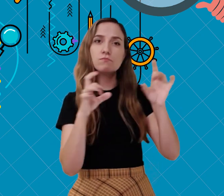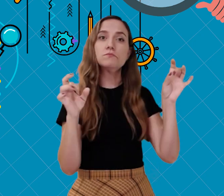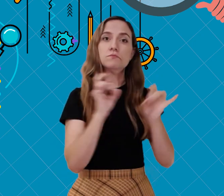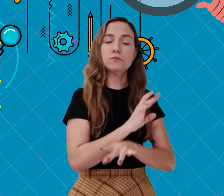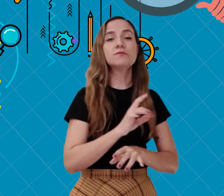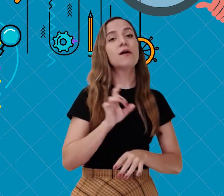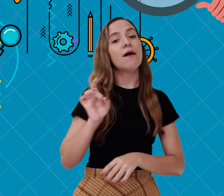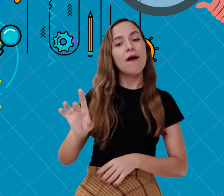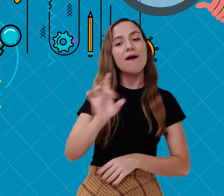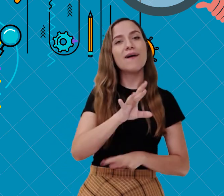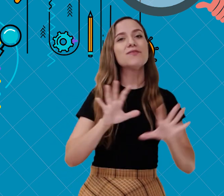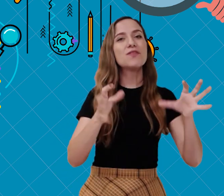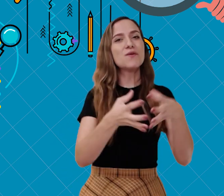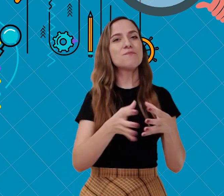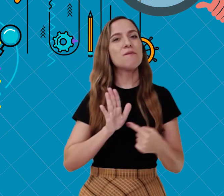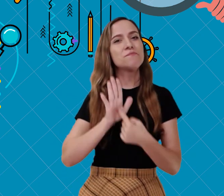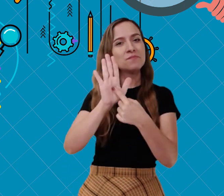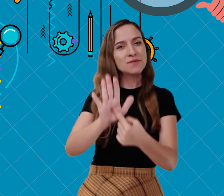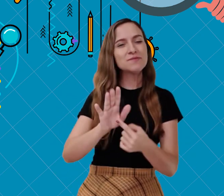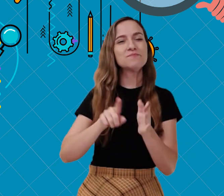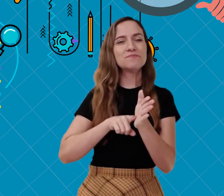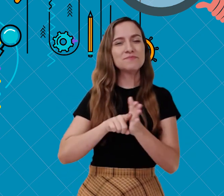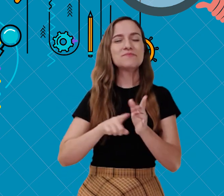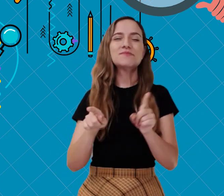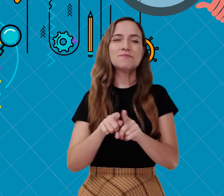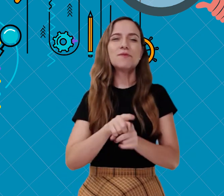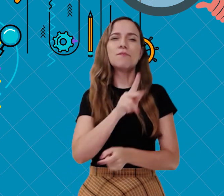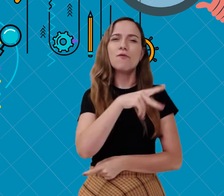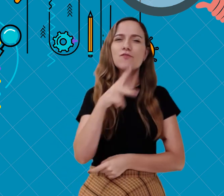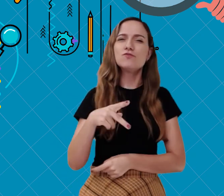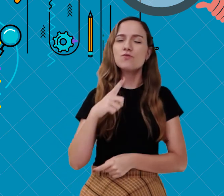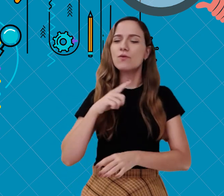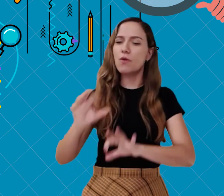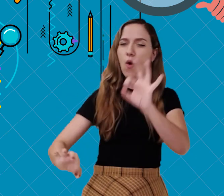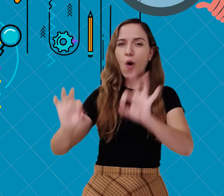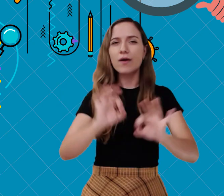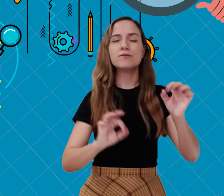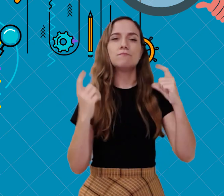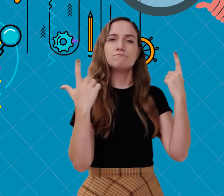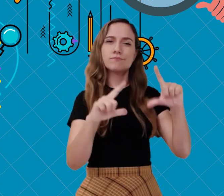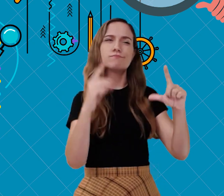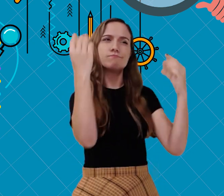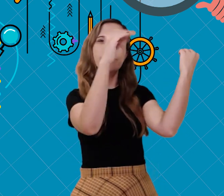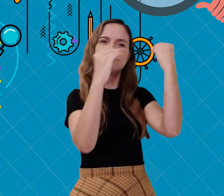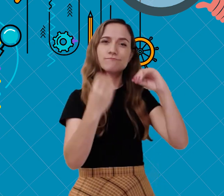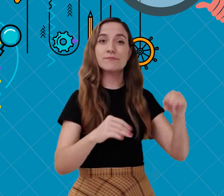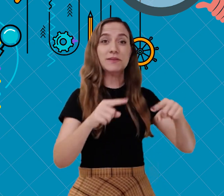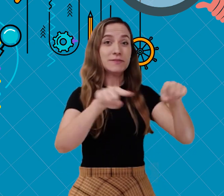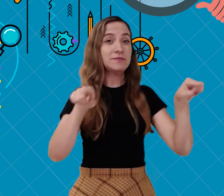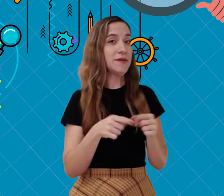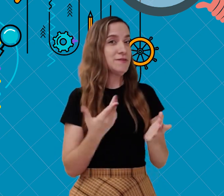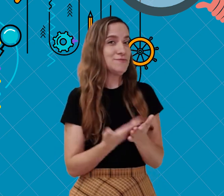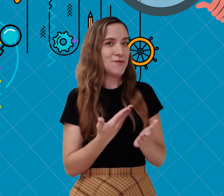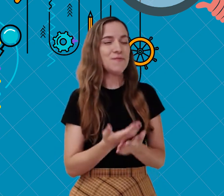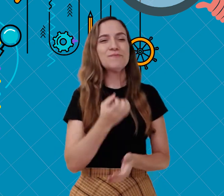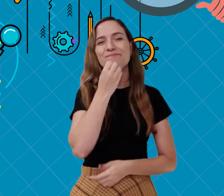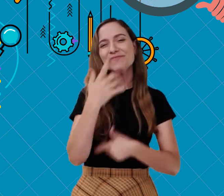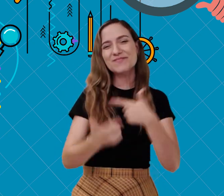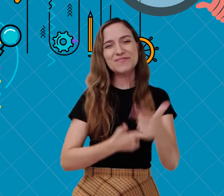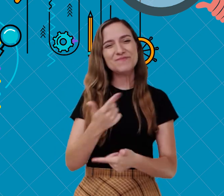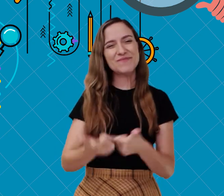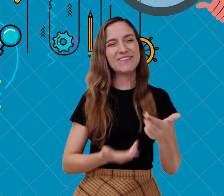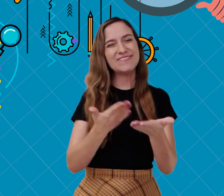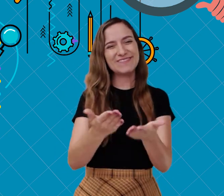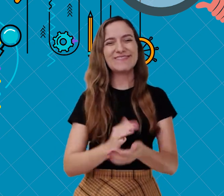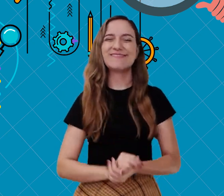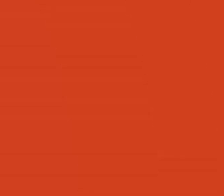cada grupo apresentará a sua pesquisa e o professor juntará tudo para a montagem de um painel na sala. Um